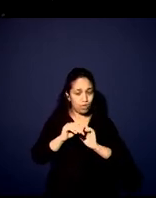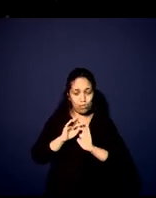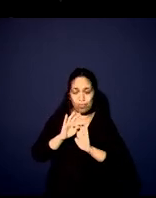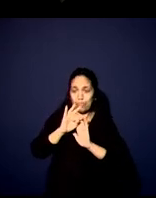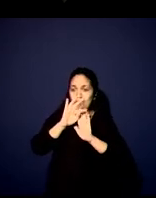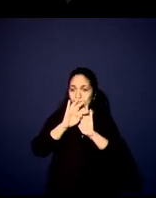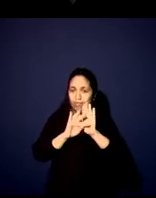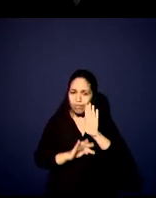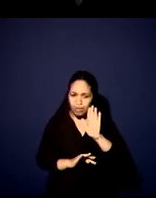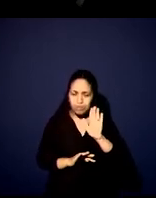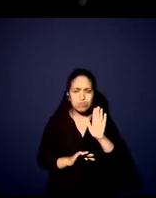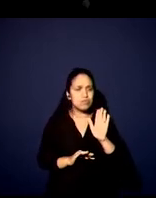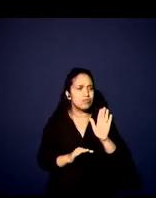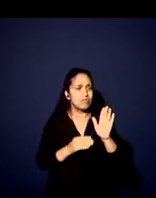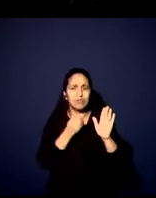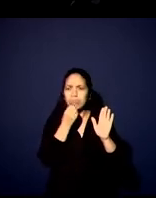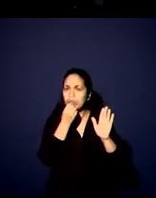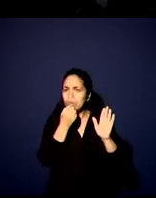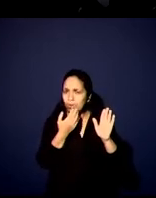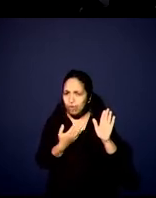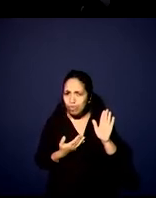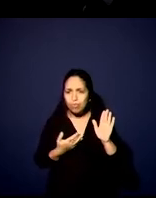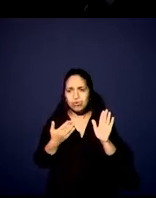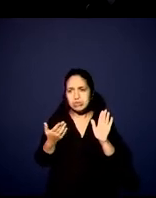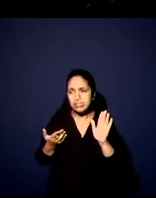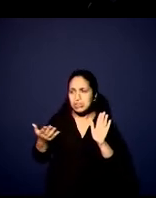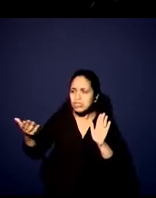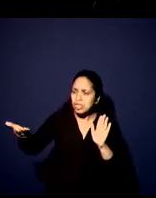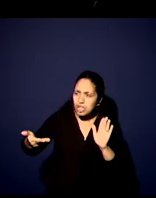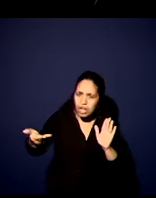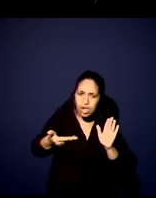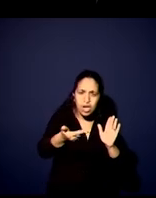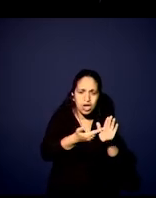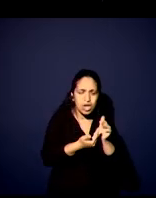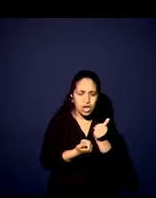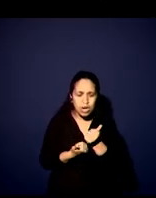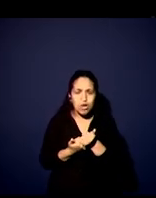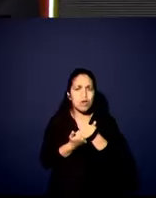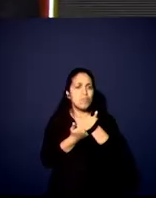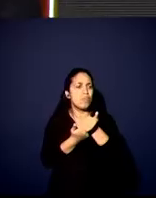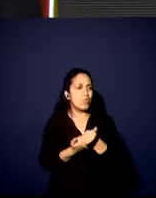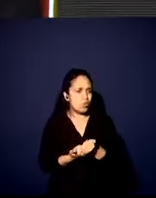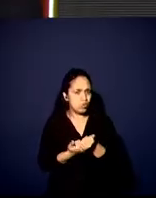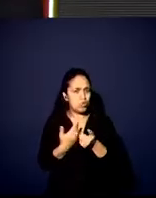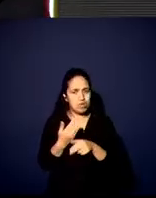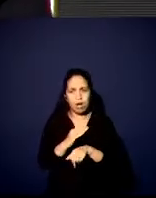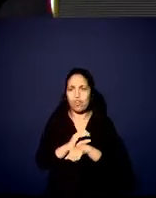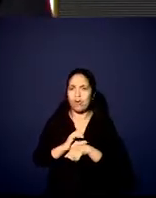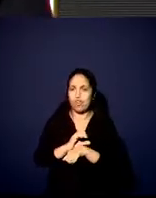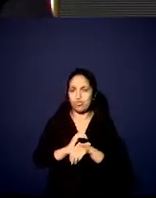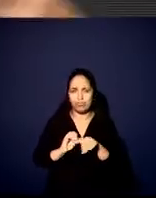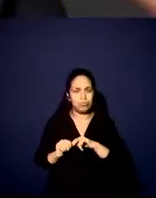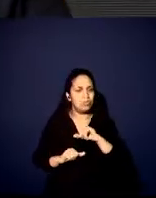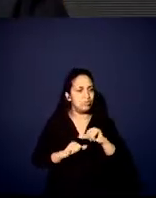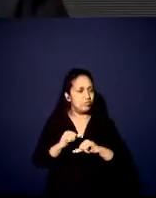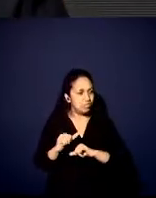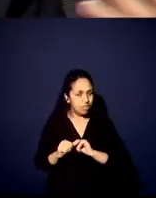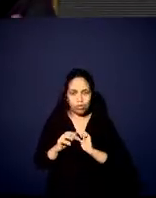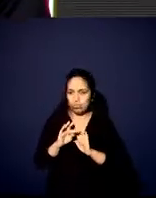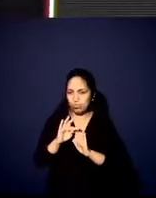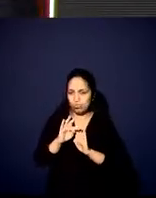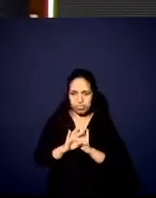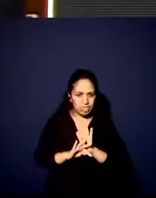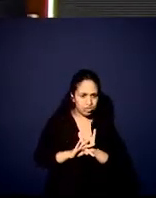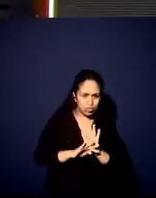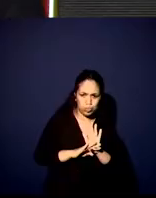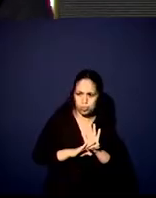que ser um texto médio que possa angaria apoio de base de mudança constitucional ou seja um texto Radical